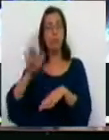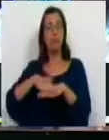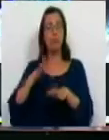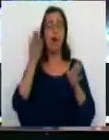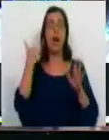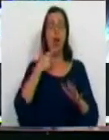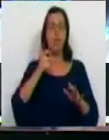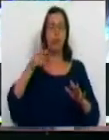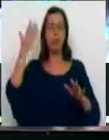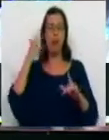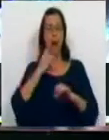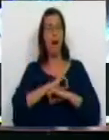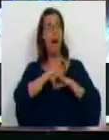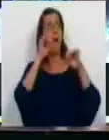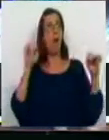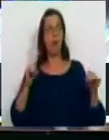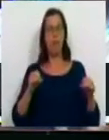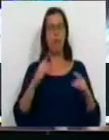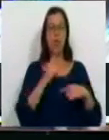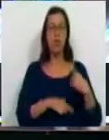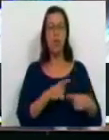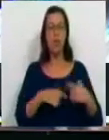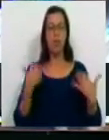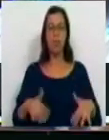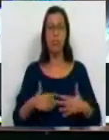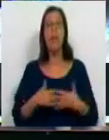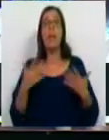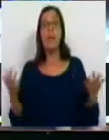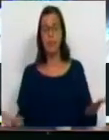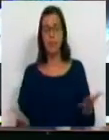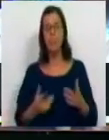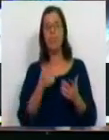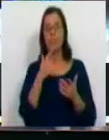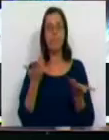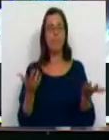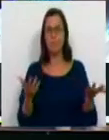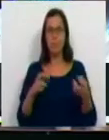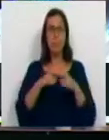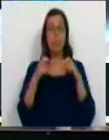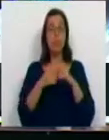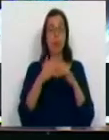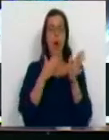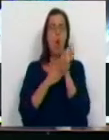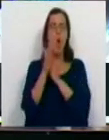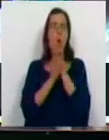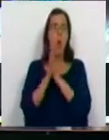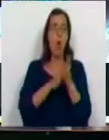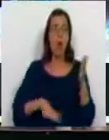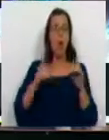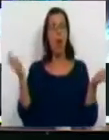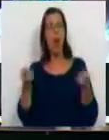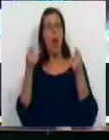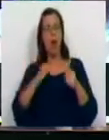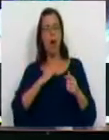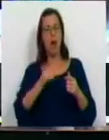já há muitas décadas não se via em toda uma geração. Enfim, uma falência do Estado Social que está a ser aproveitada por